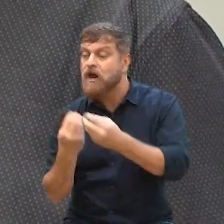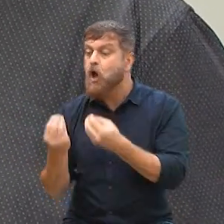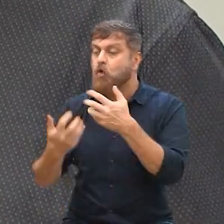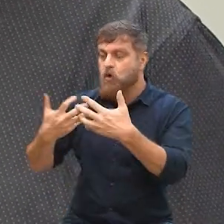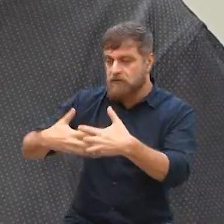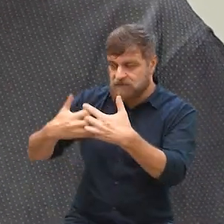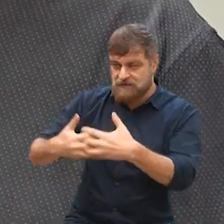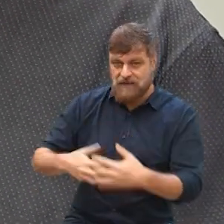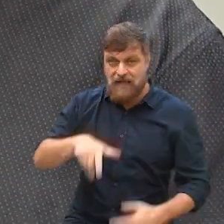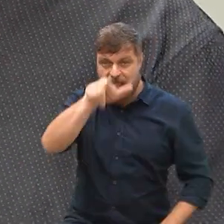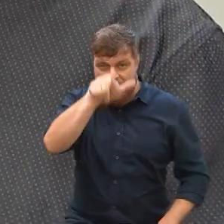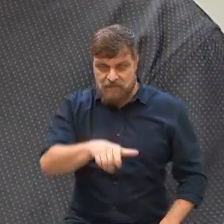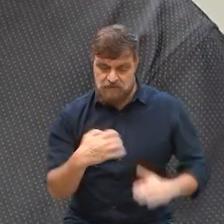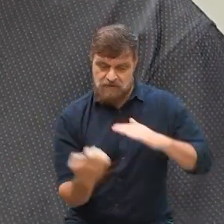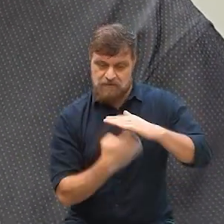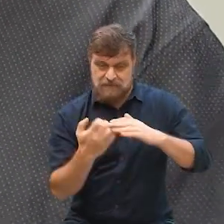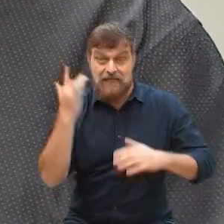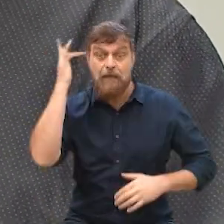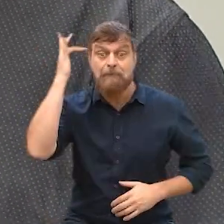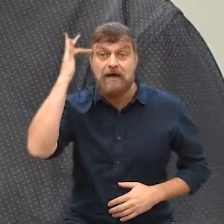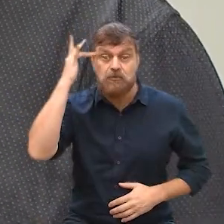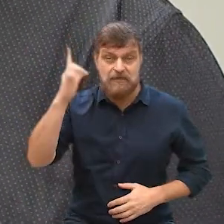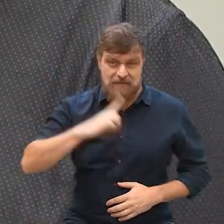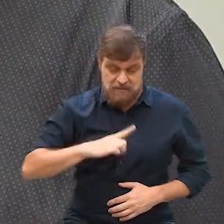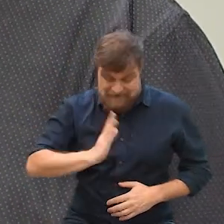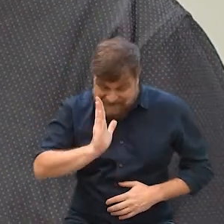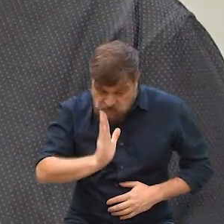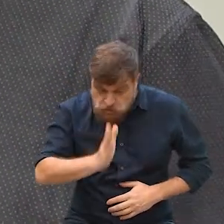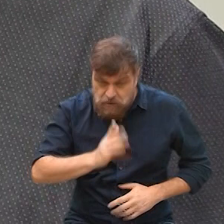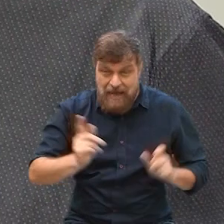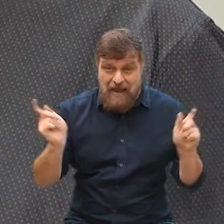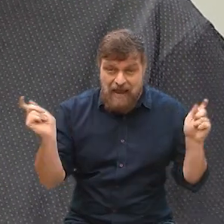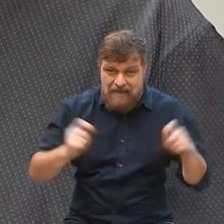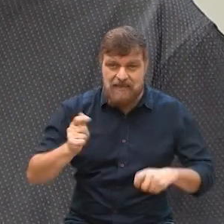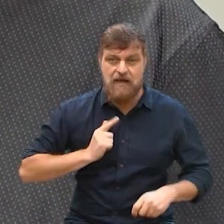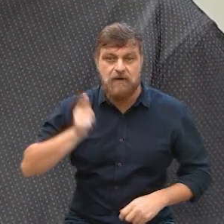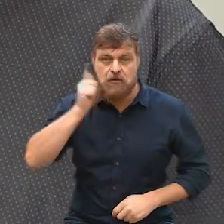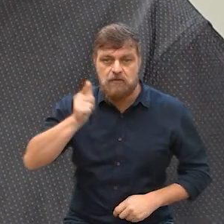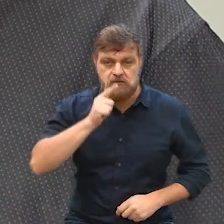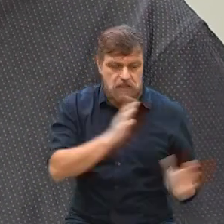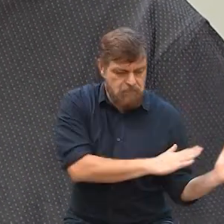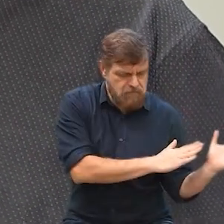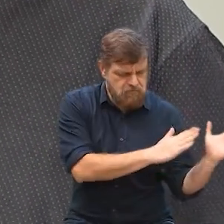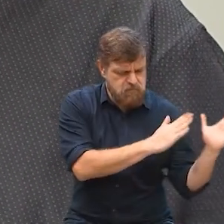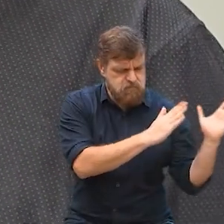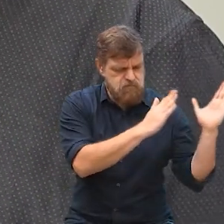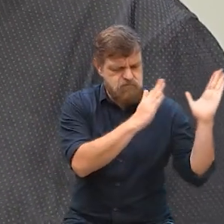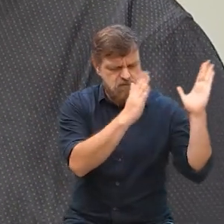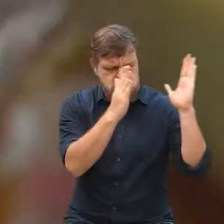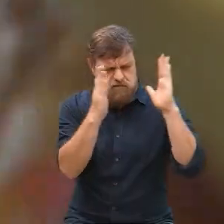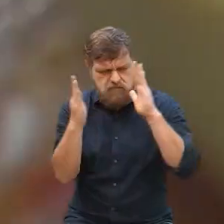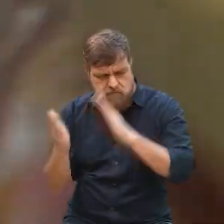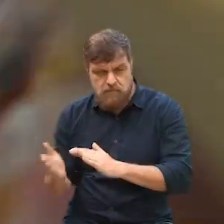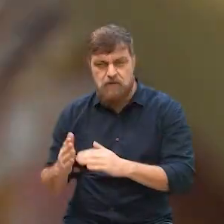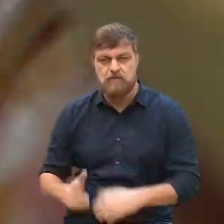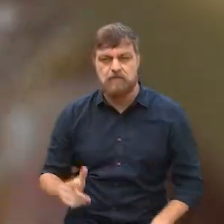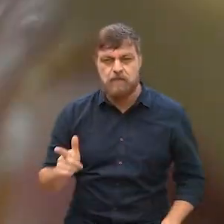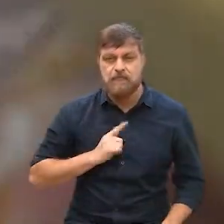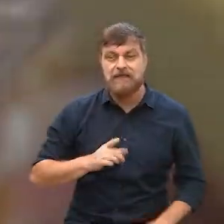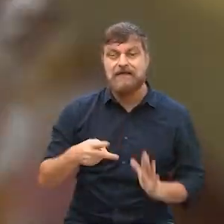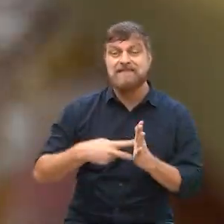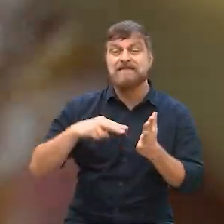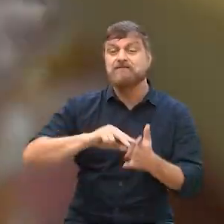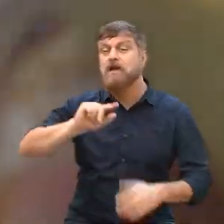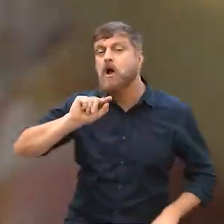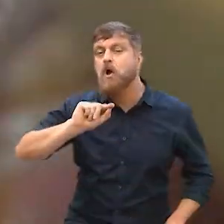aqueles que já estão num nível de maturidade que possa, de repente, abraçar todas as etapas do programa, vão ter essa chance. Isso